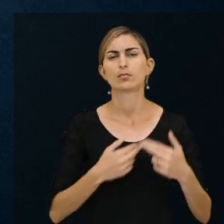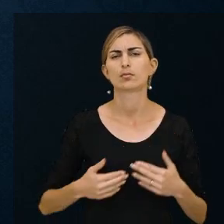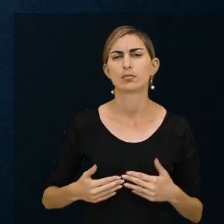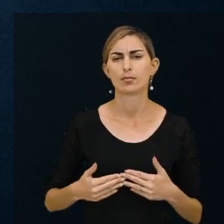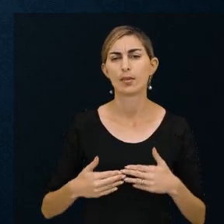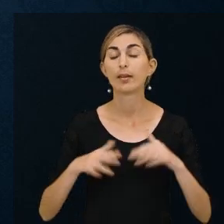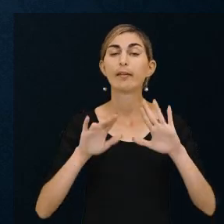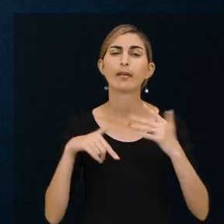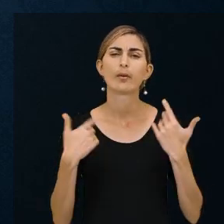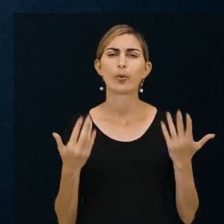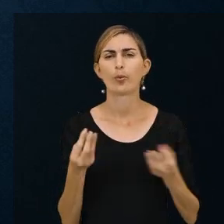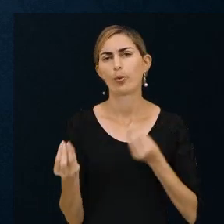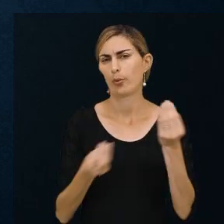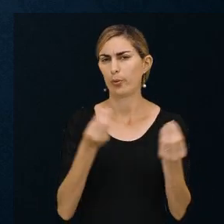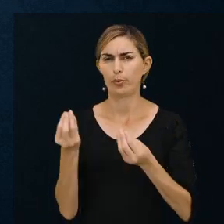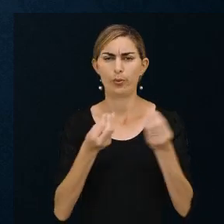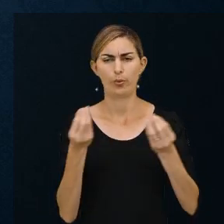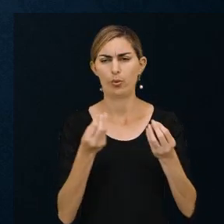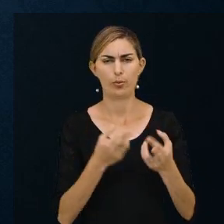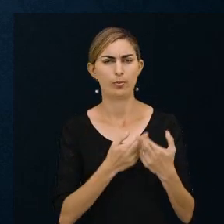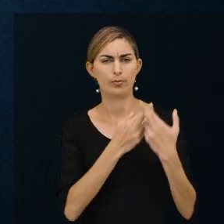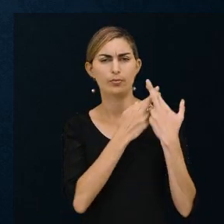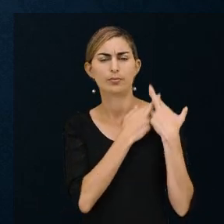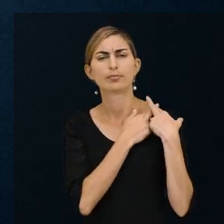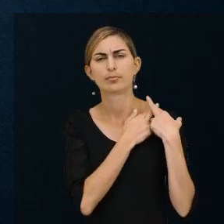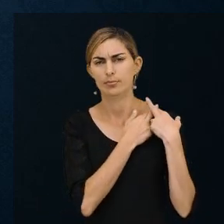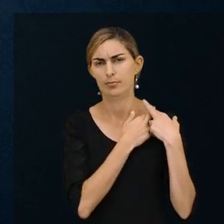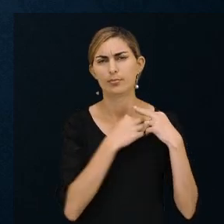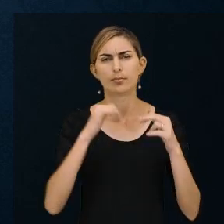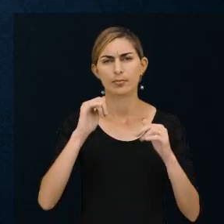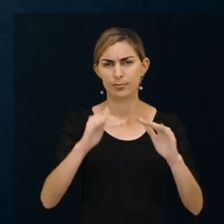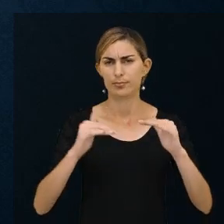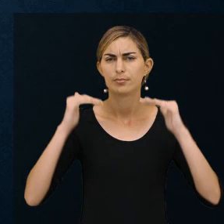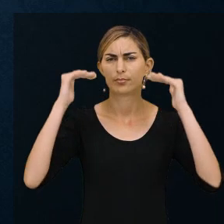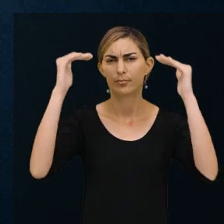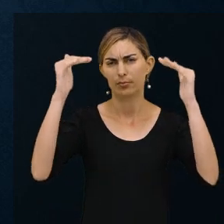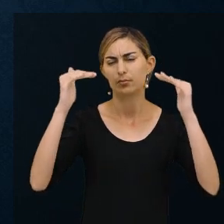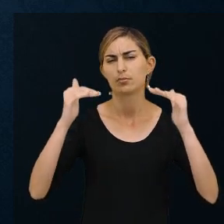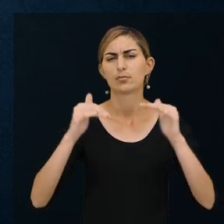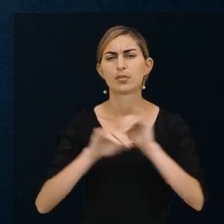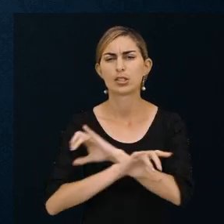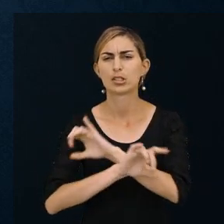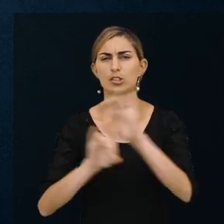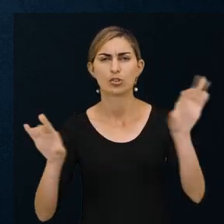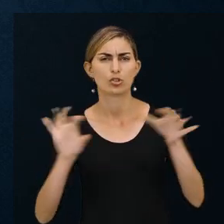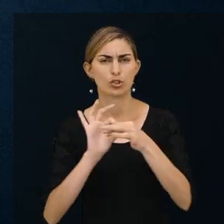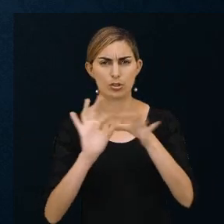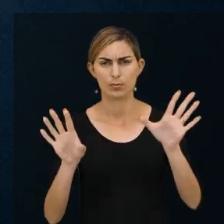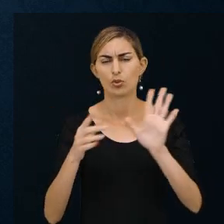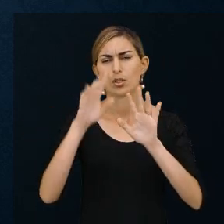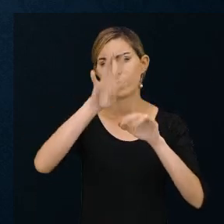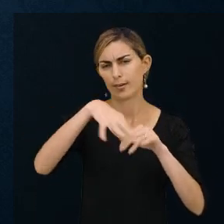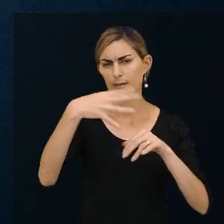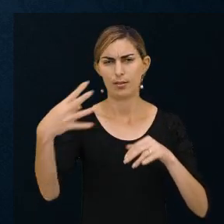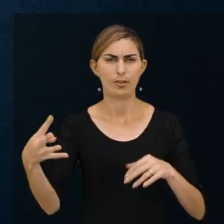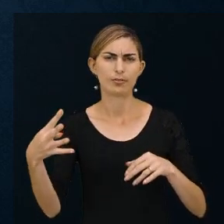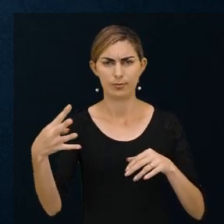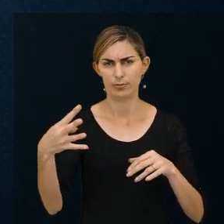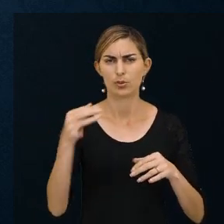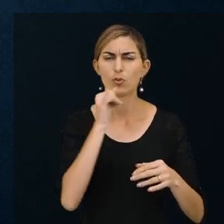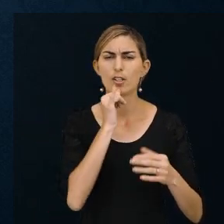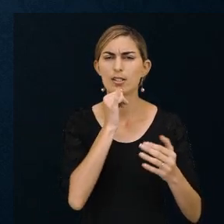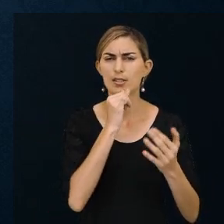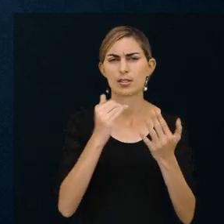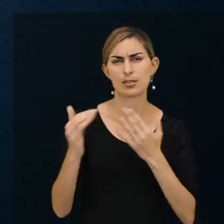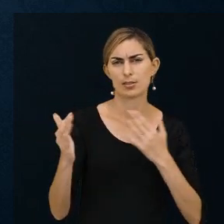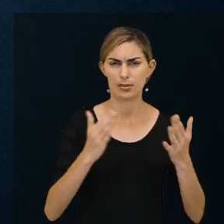né, e como essas funções estão hierarquicamente distribuídas neste gráfico. Isso aí é